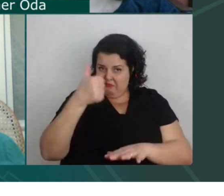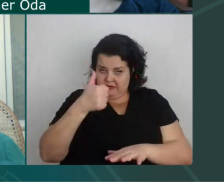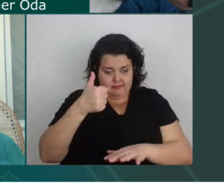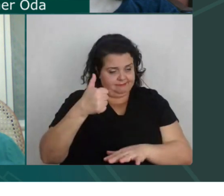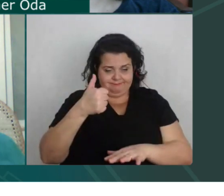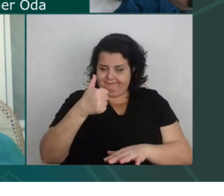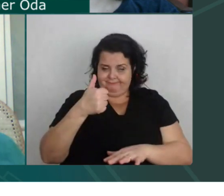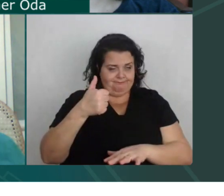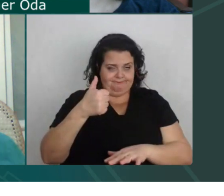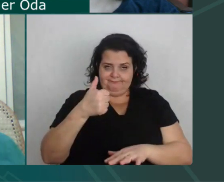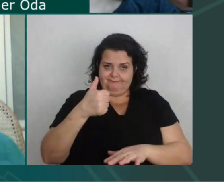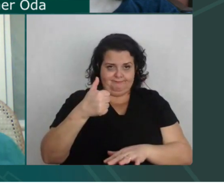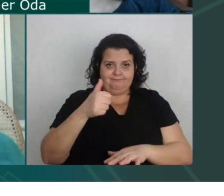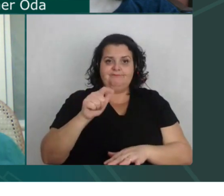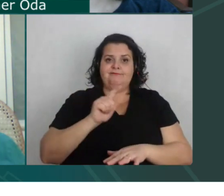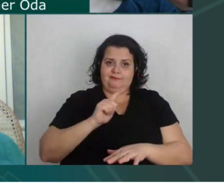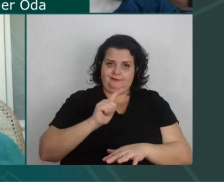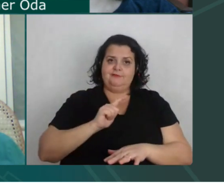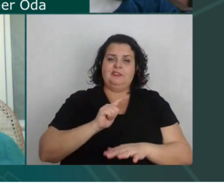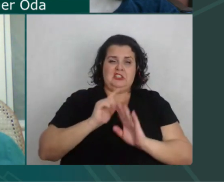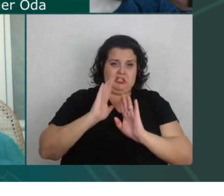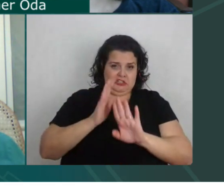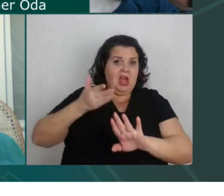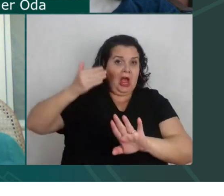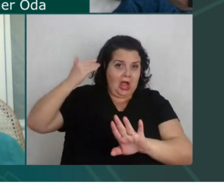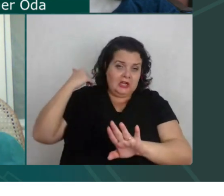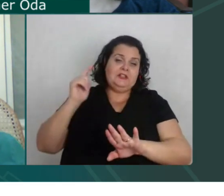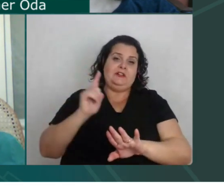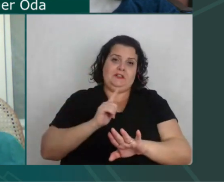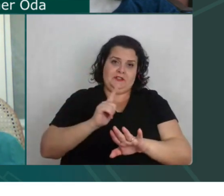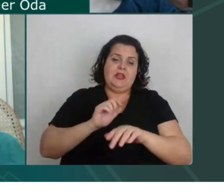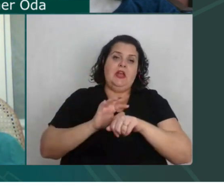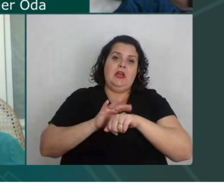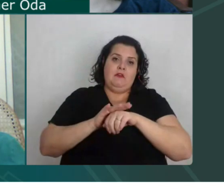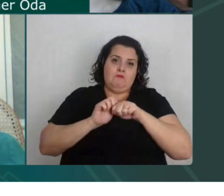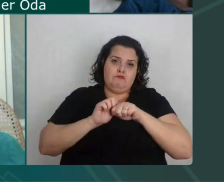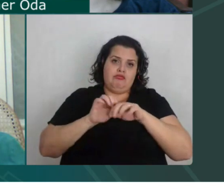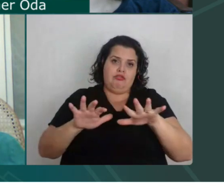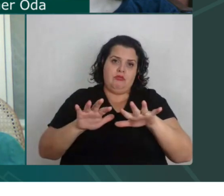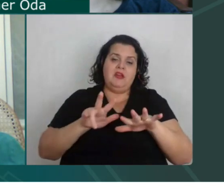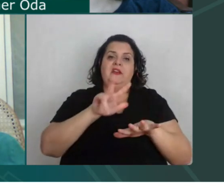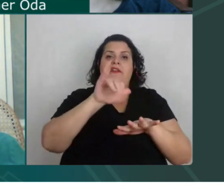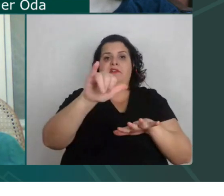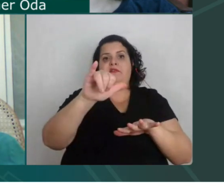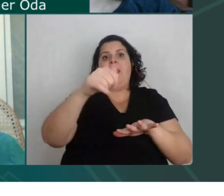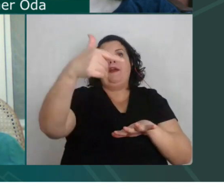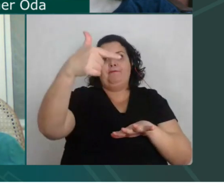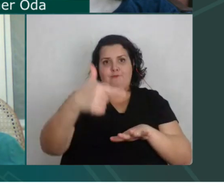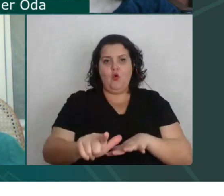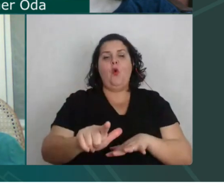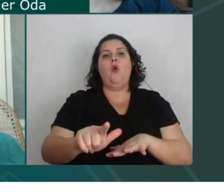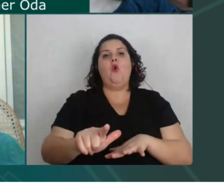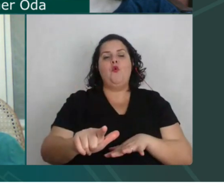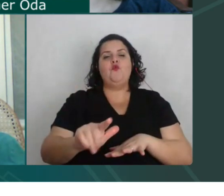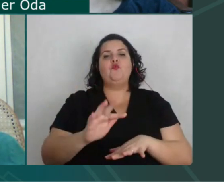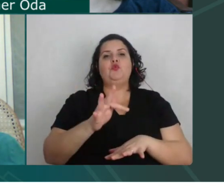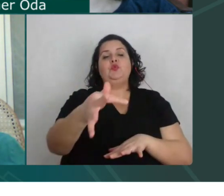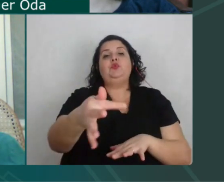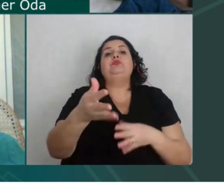mas as epidemias anteriores e as que virão, evidentemente, aonde se concentra a maior